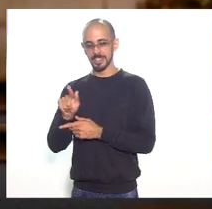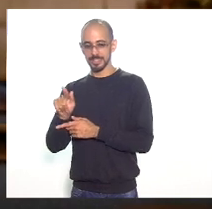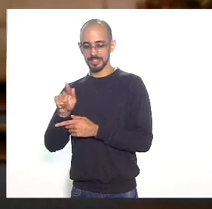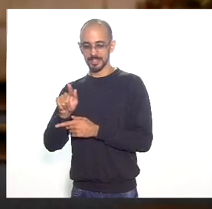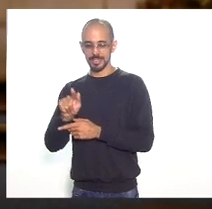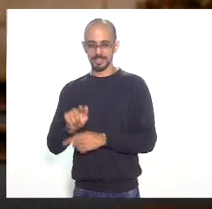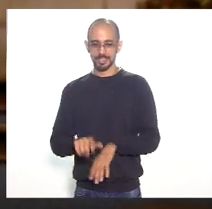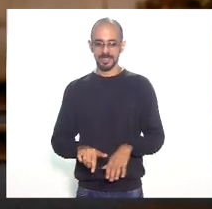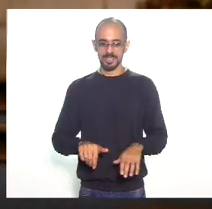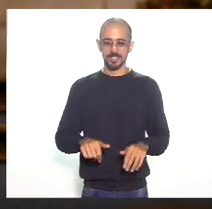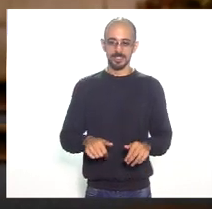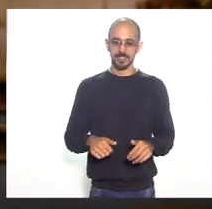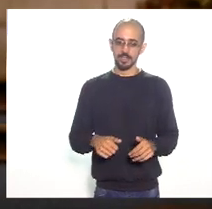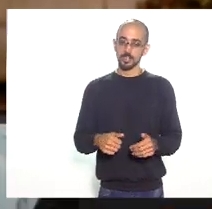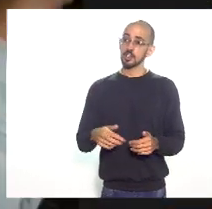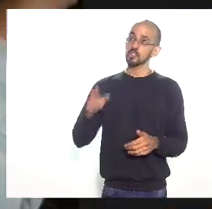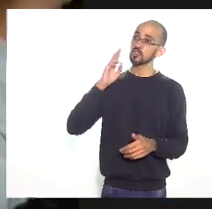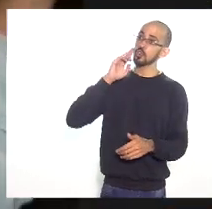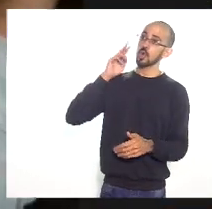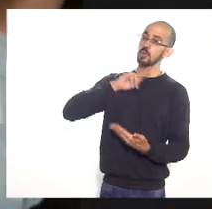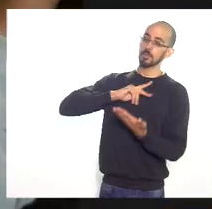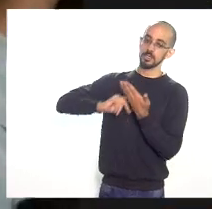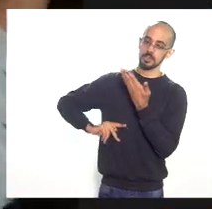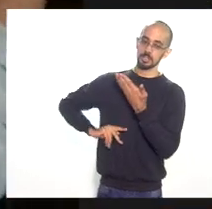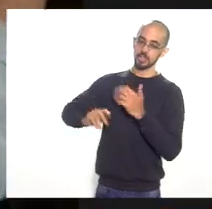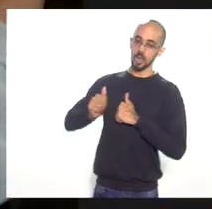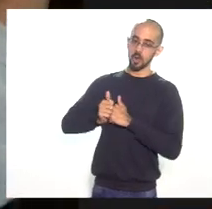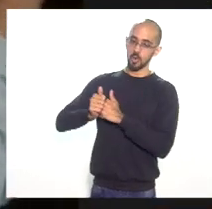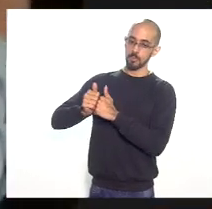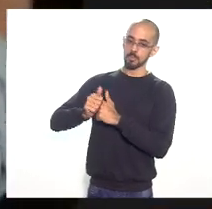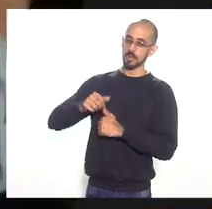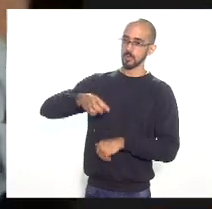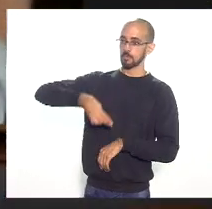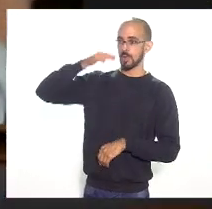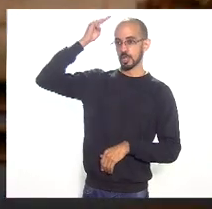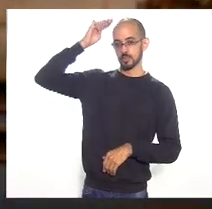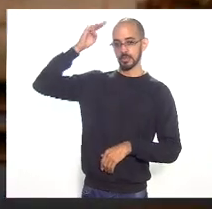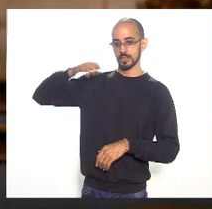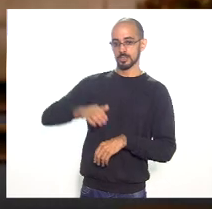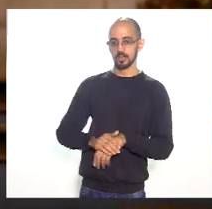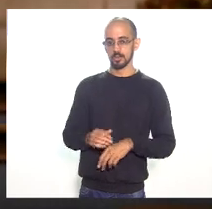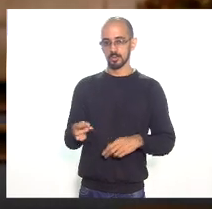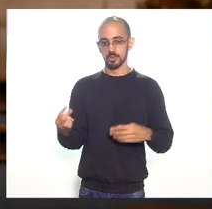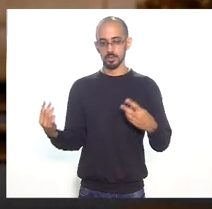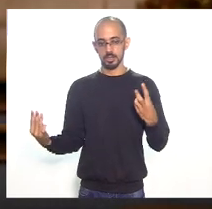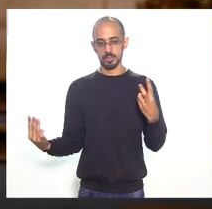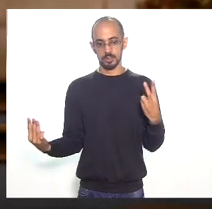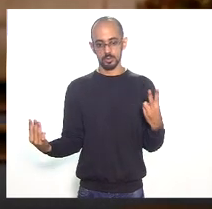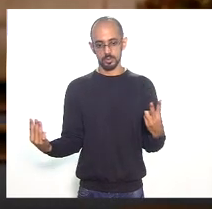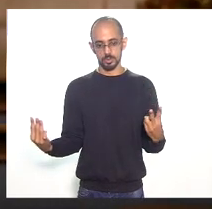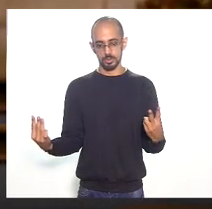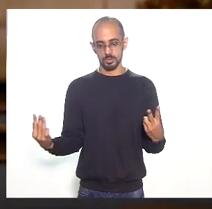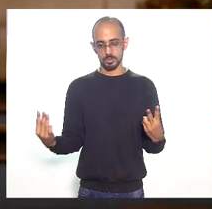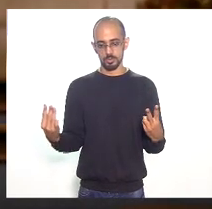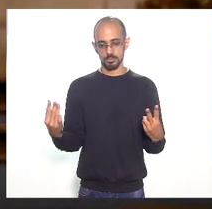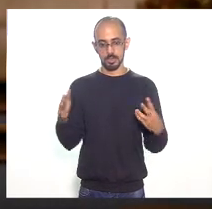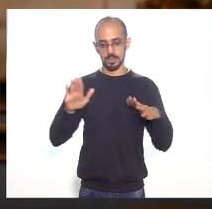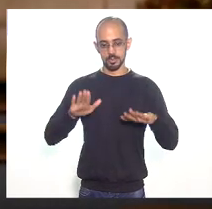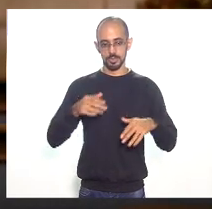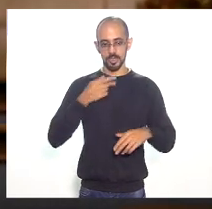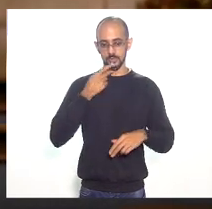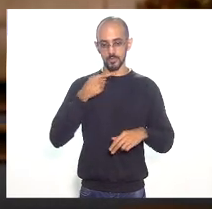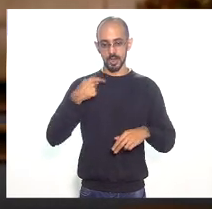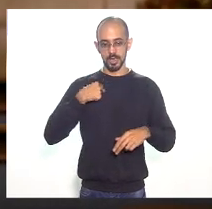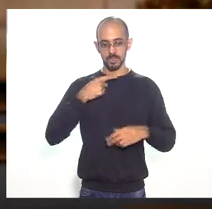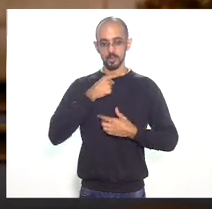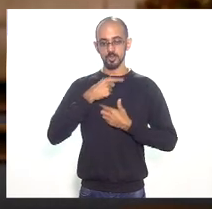Sr. Presidente, vou acompanhar o relator, Márcio Pacheco. Três a dois. Mas eu quero dizer aqui com vossa excelência que eu estou de gravata